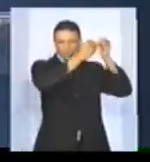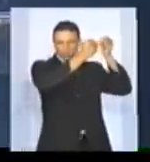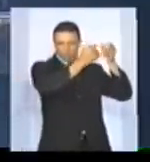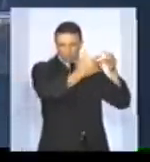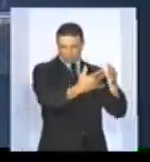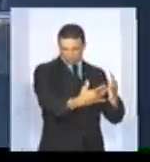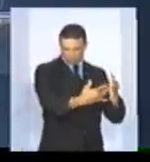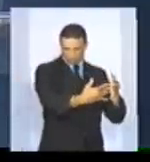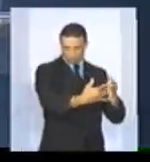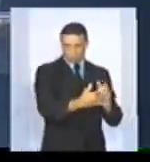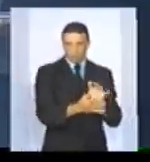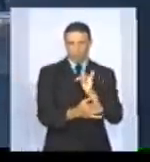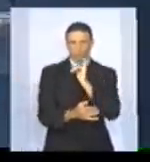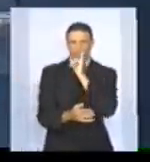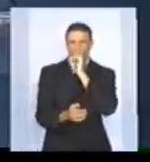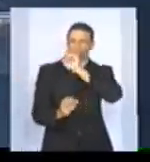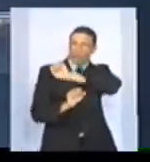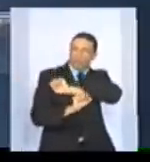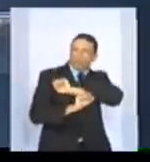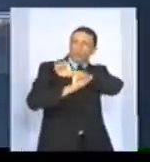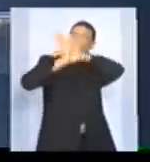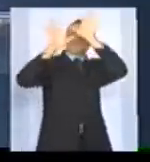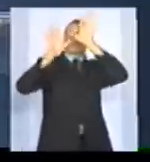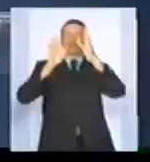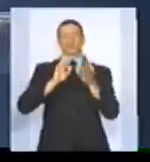como não compreender,